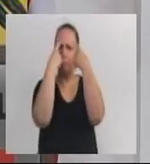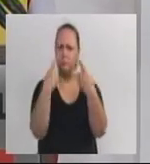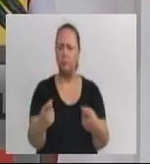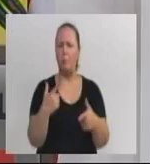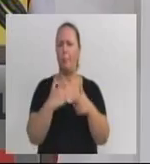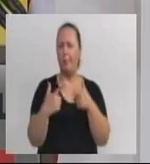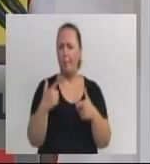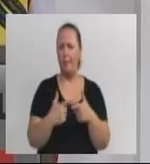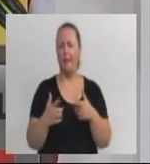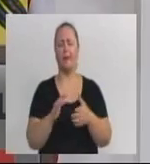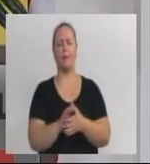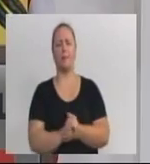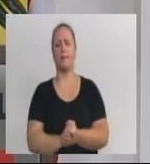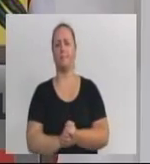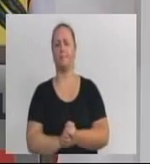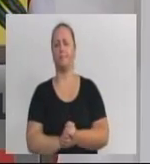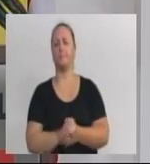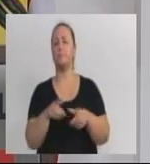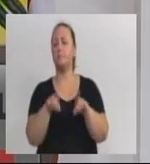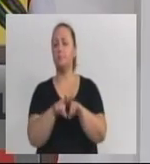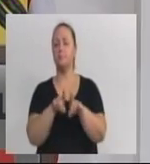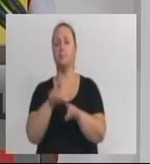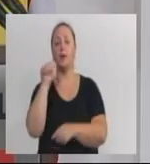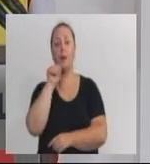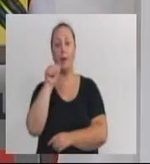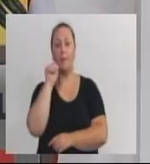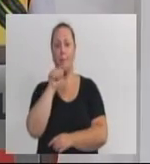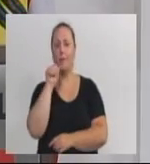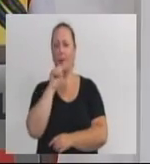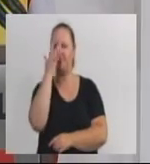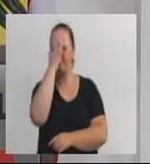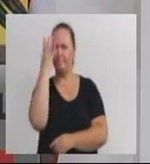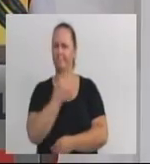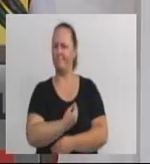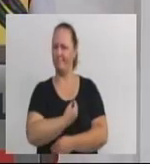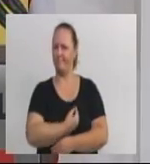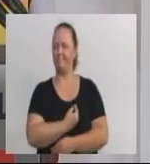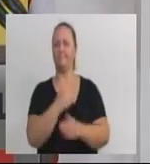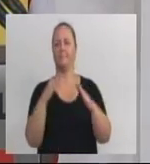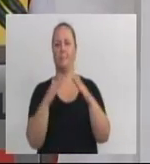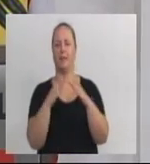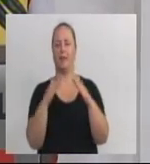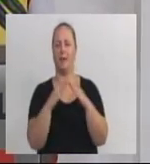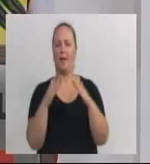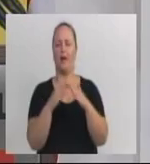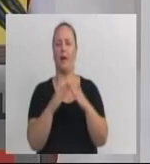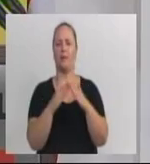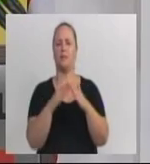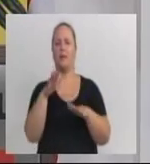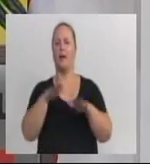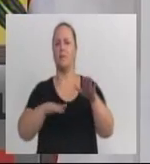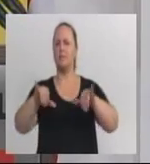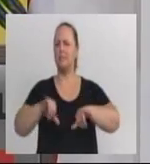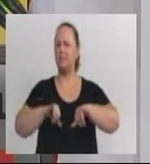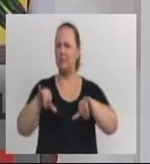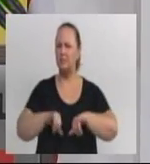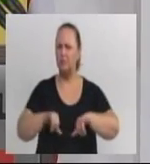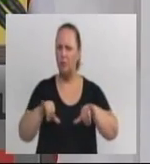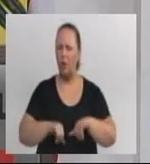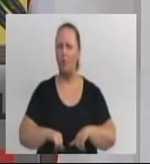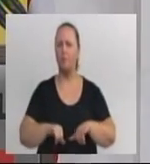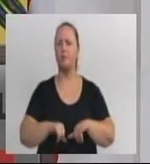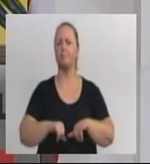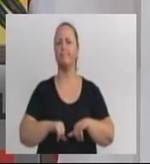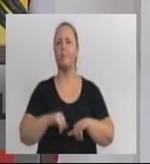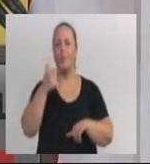Que as pessoas, que as mulheres que estão em casas, que não consigam, que estão sofrendo, que possam ter